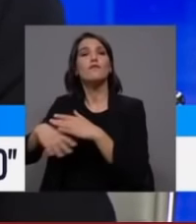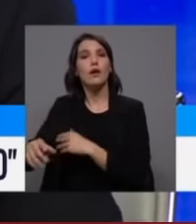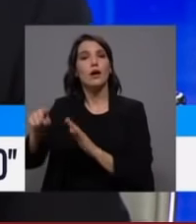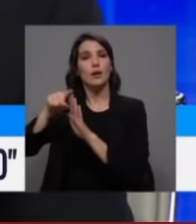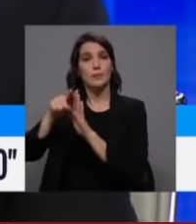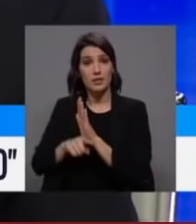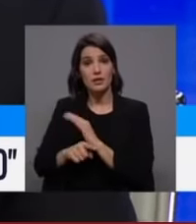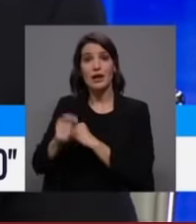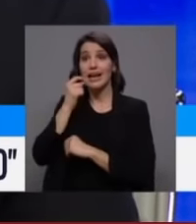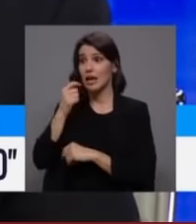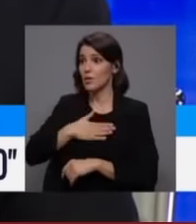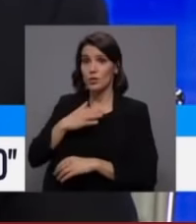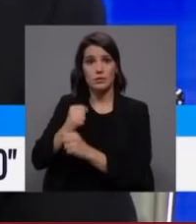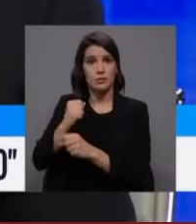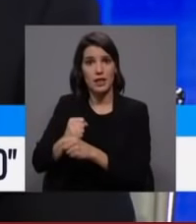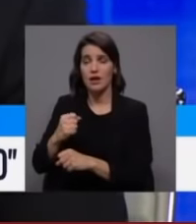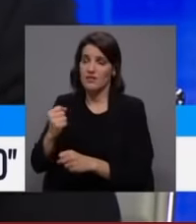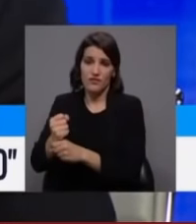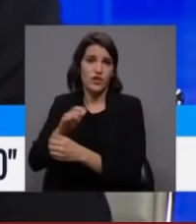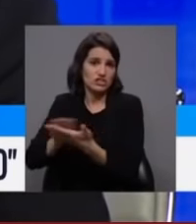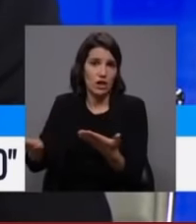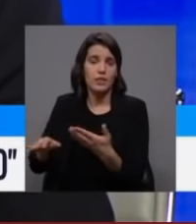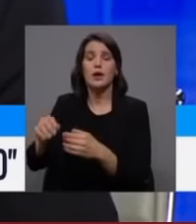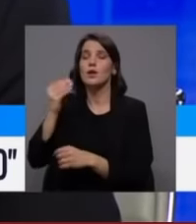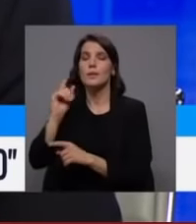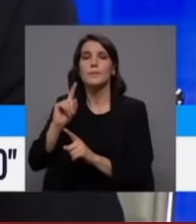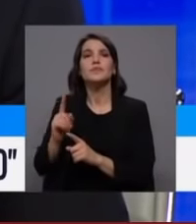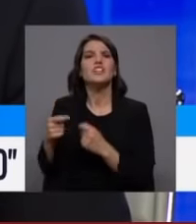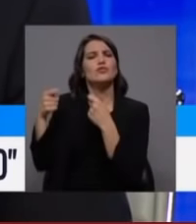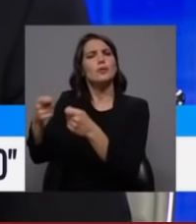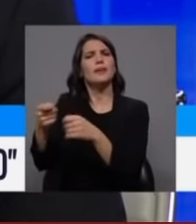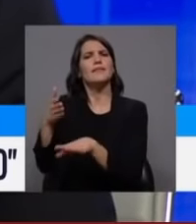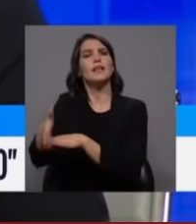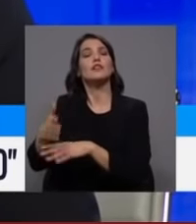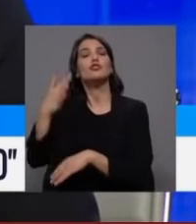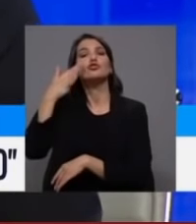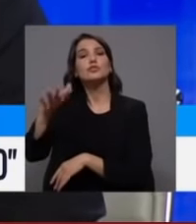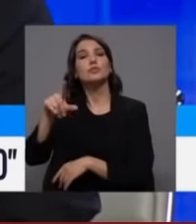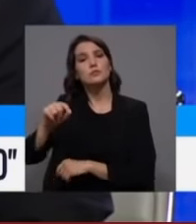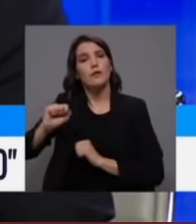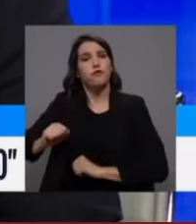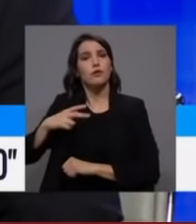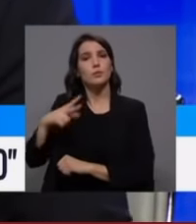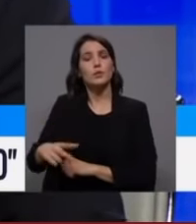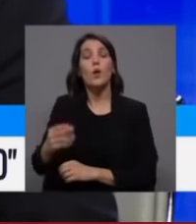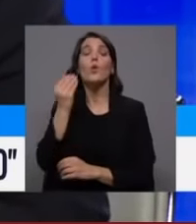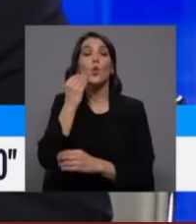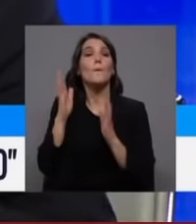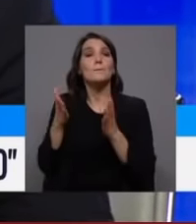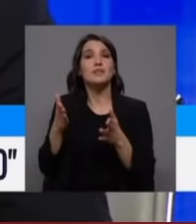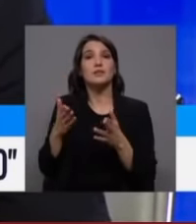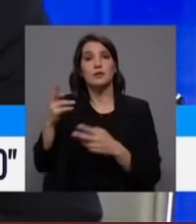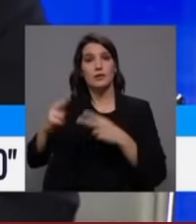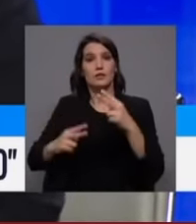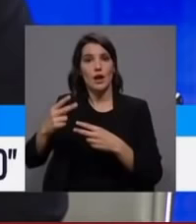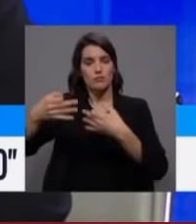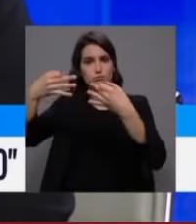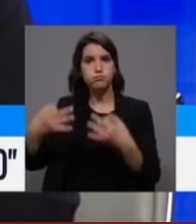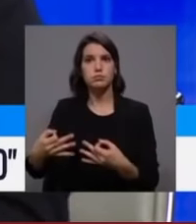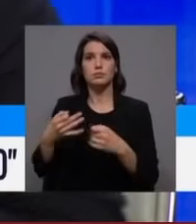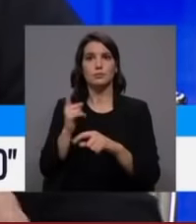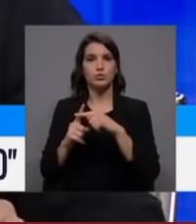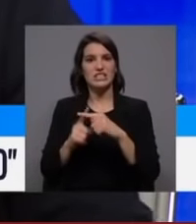medidas distribuir porque não quer trabalhar não quer fazer nada mas vou atrair investimento direto estrangeiro e Nacional precisamos nós temos carros efetivo